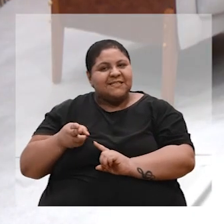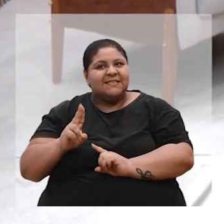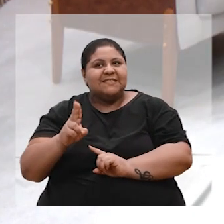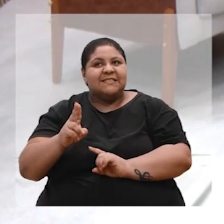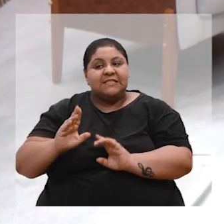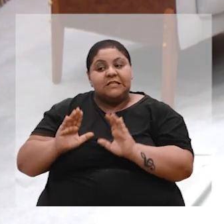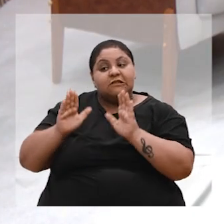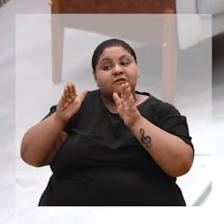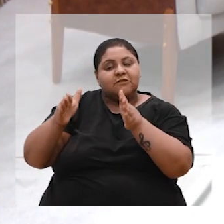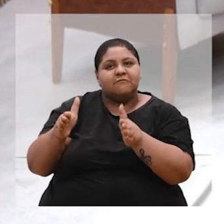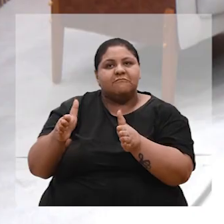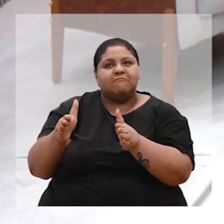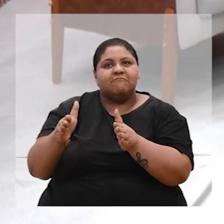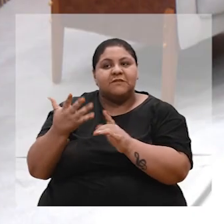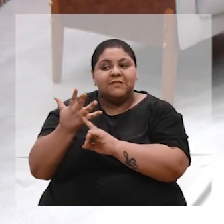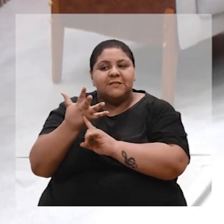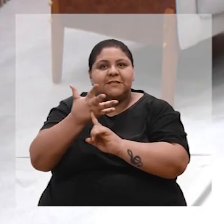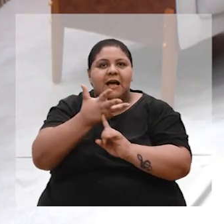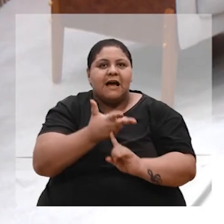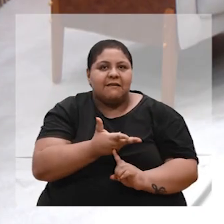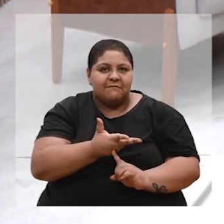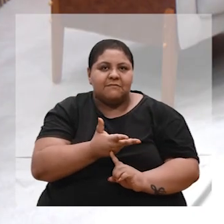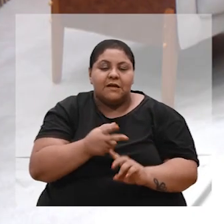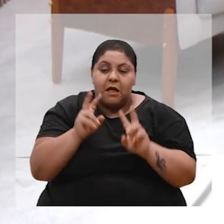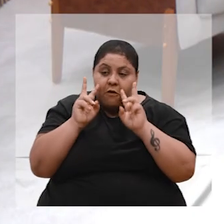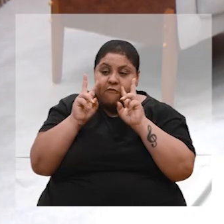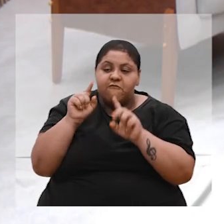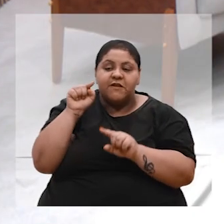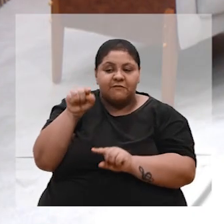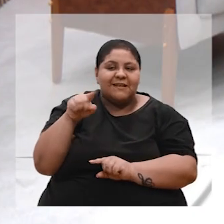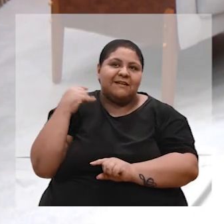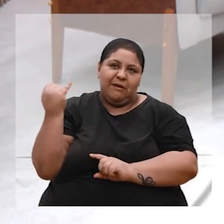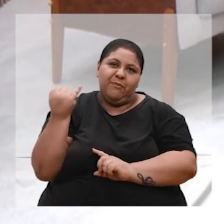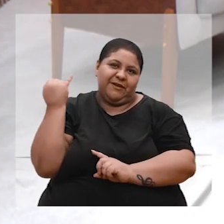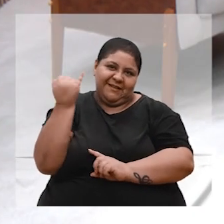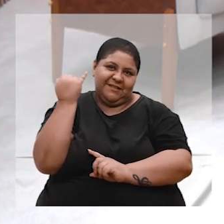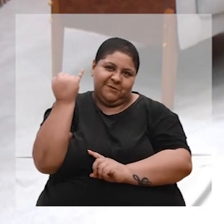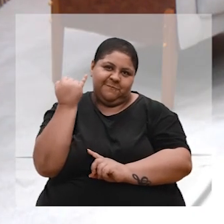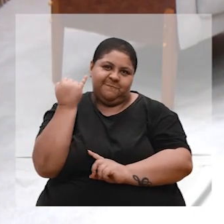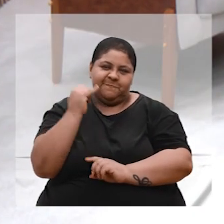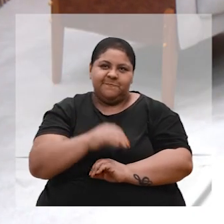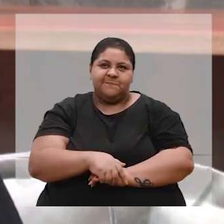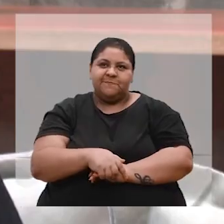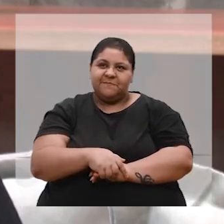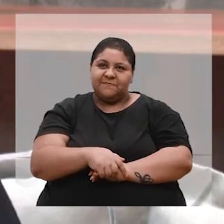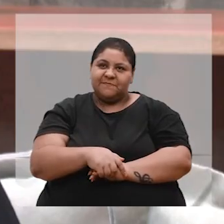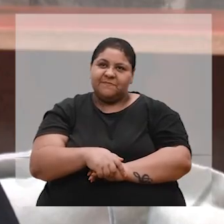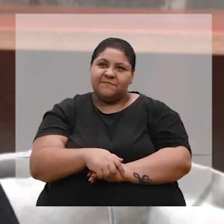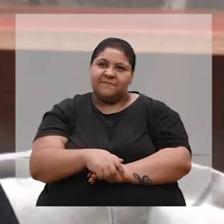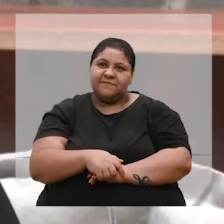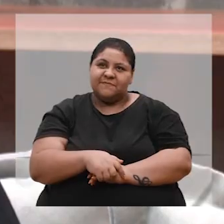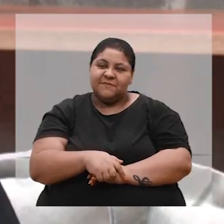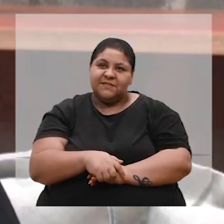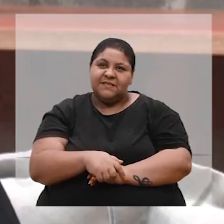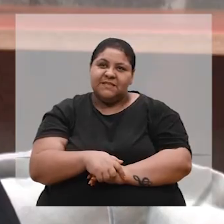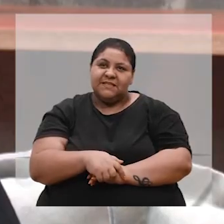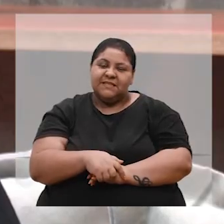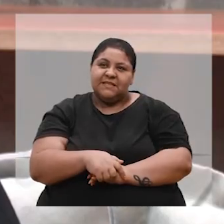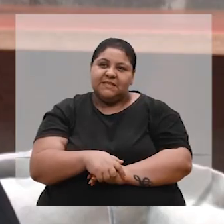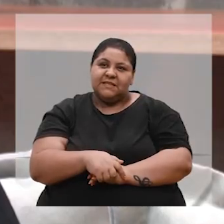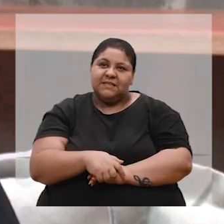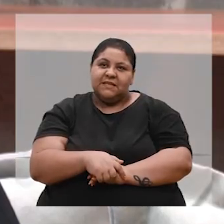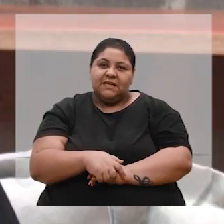sempre voltado para essa questão da arte, assim, né? Vendo que aquilo era importante, né? Constitui o humano.